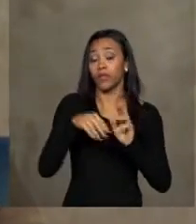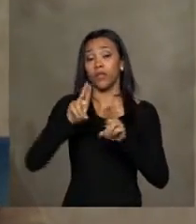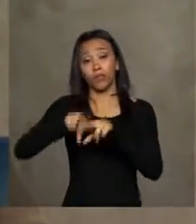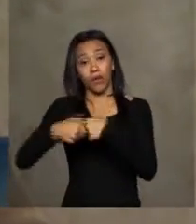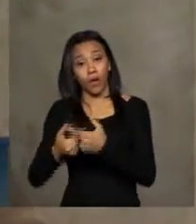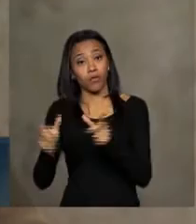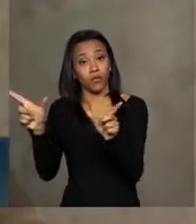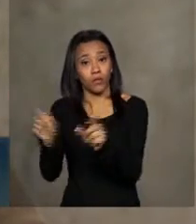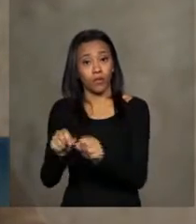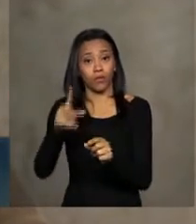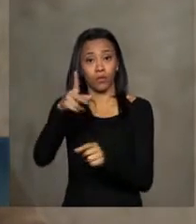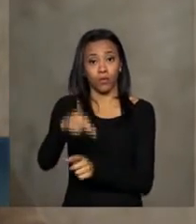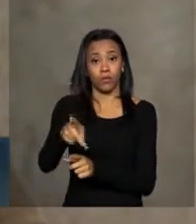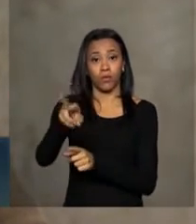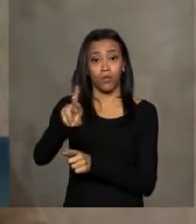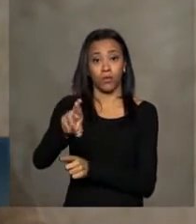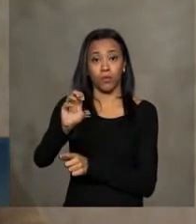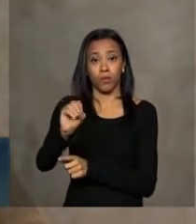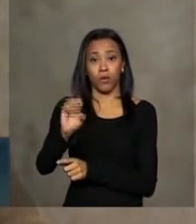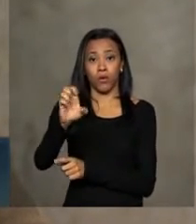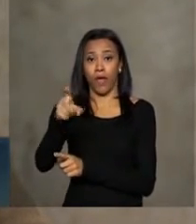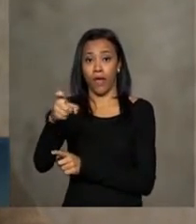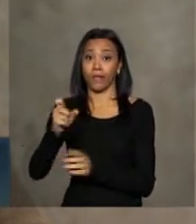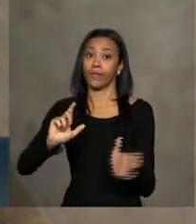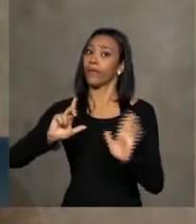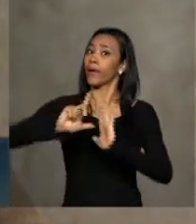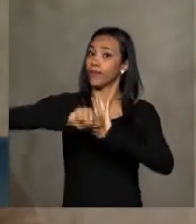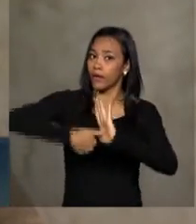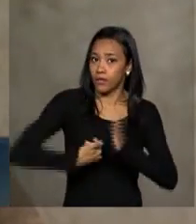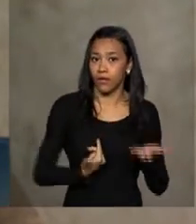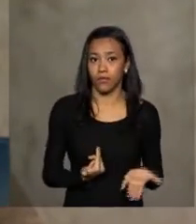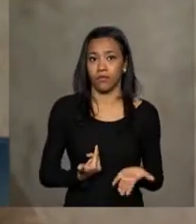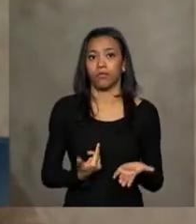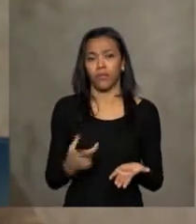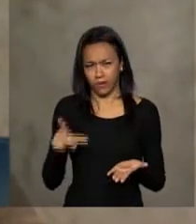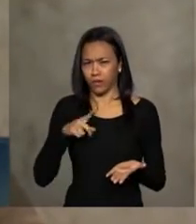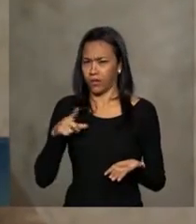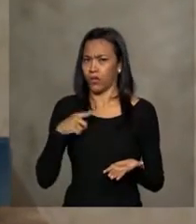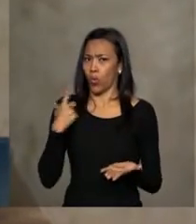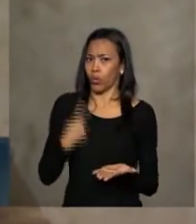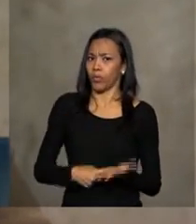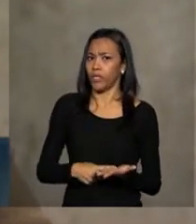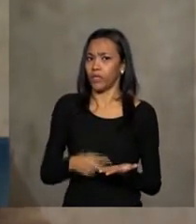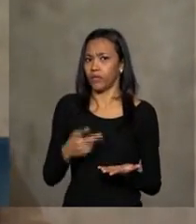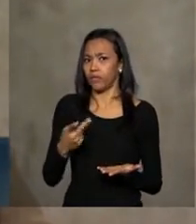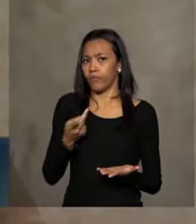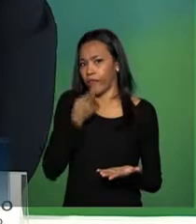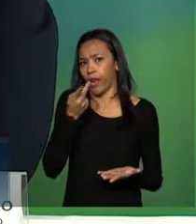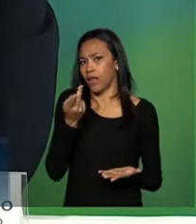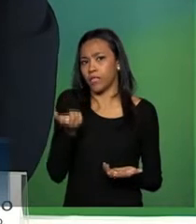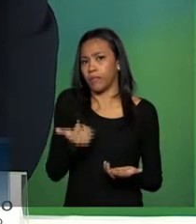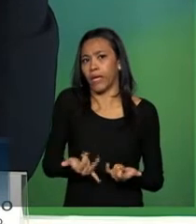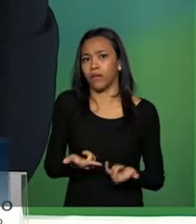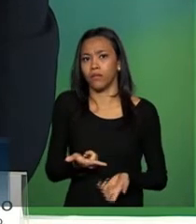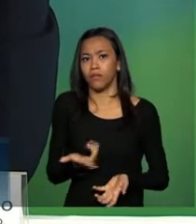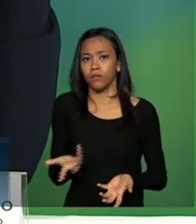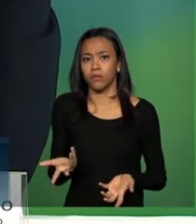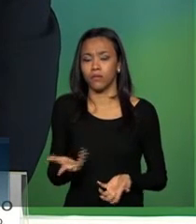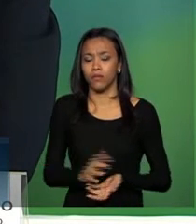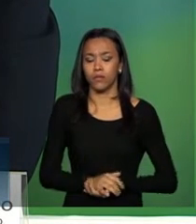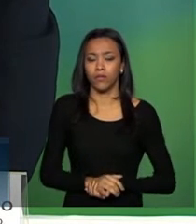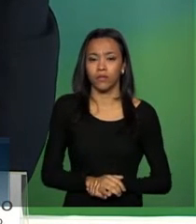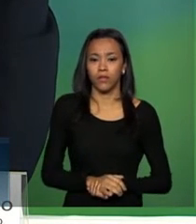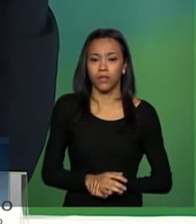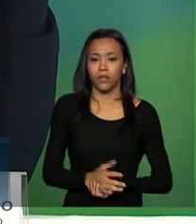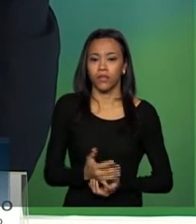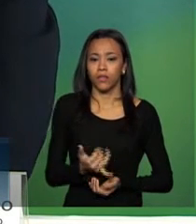Com relação a esses atrasados, existe algum compromisso, algum sinal que possa ser dado? Olha, na lâmina...